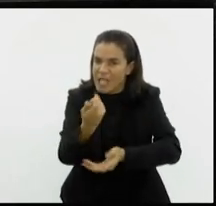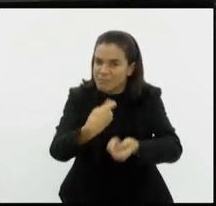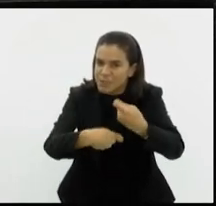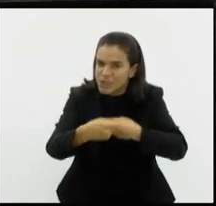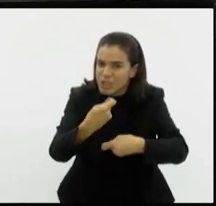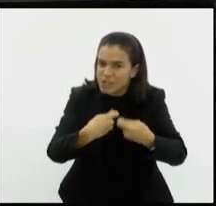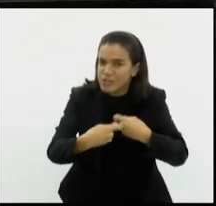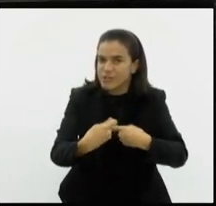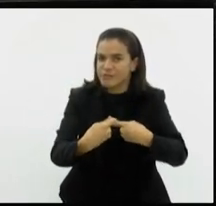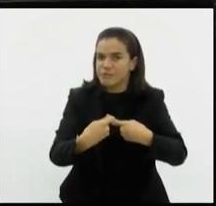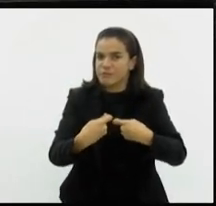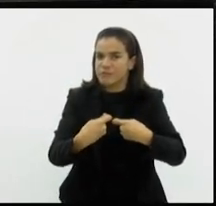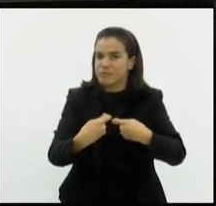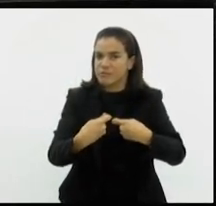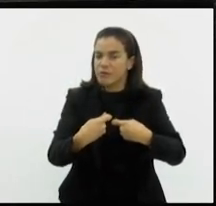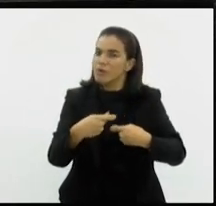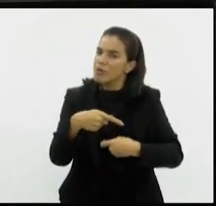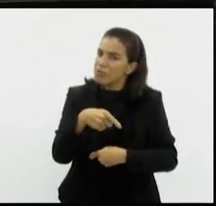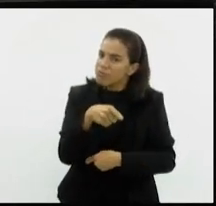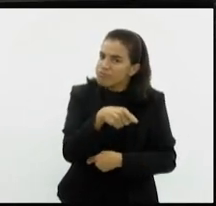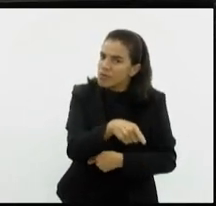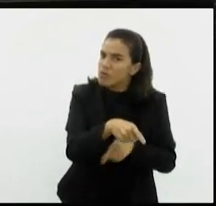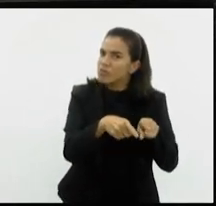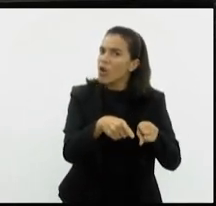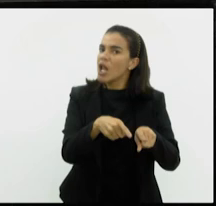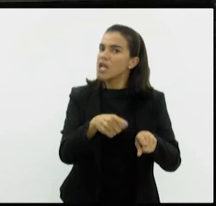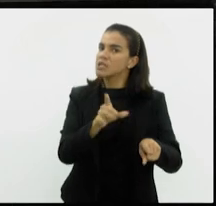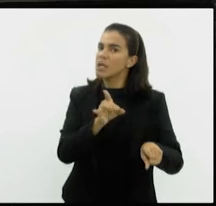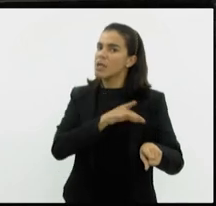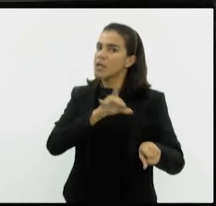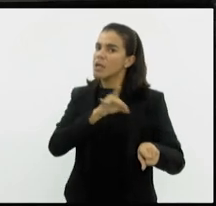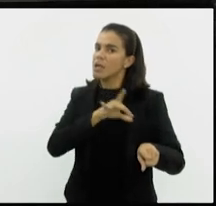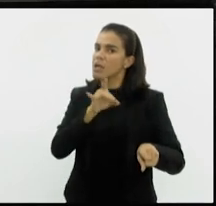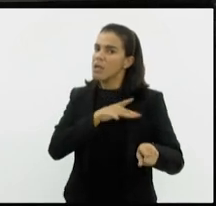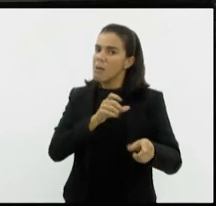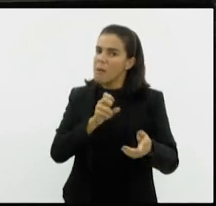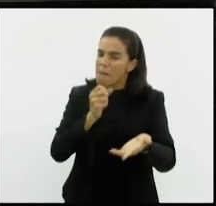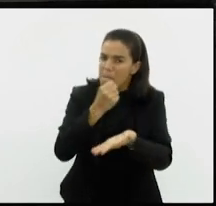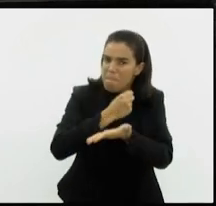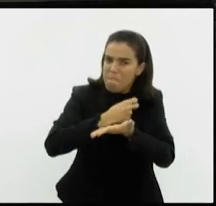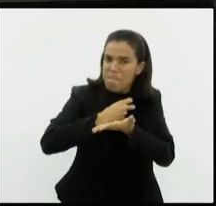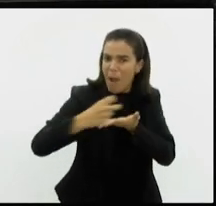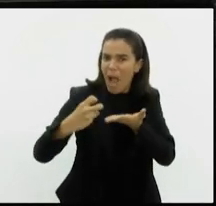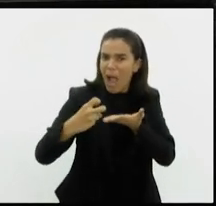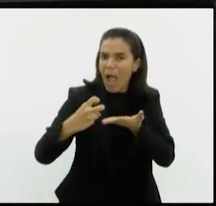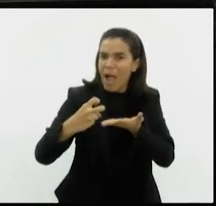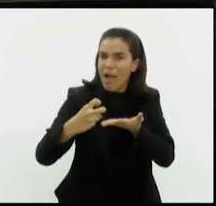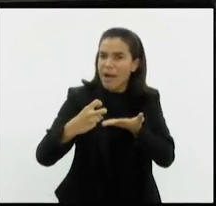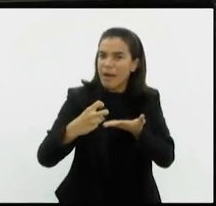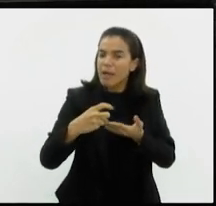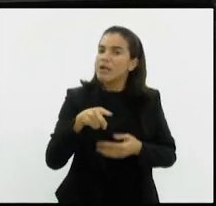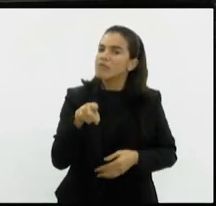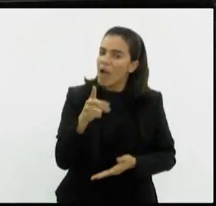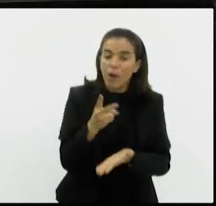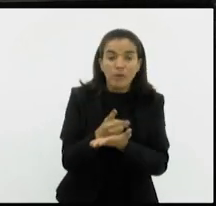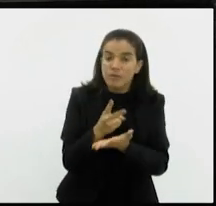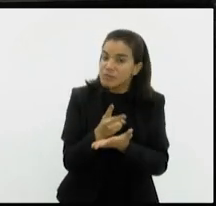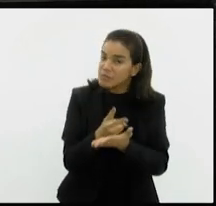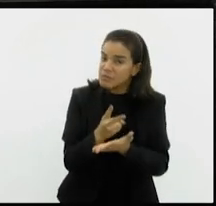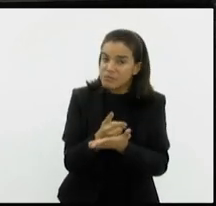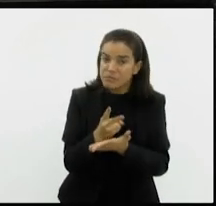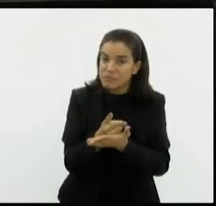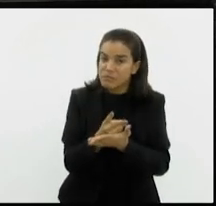processo administrativo para eles temerem pelo menos a expulsão do serviço público isso vai